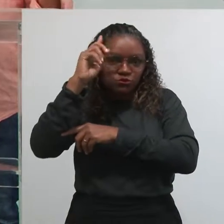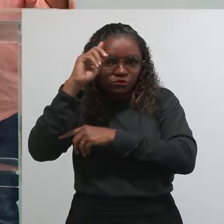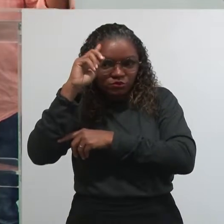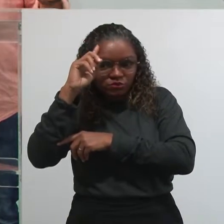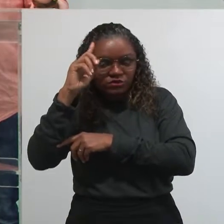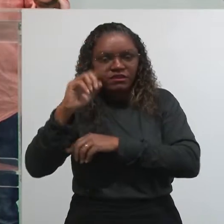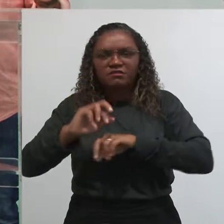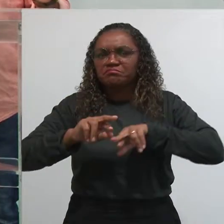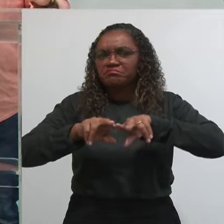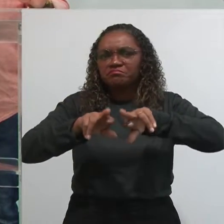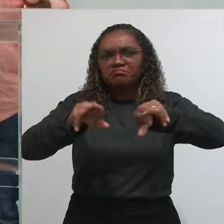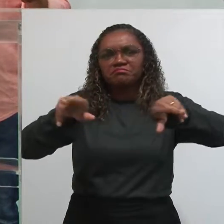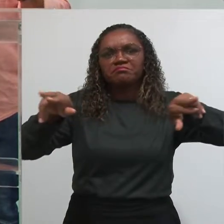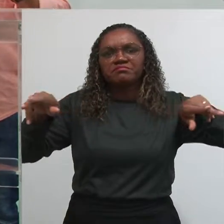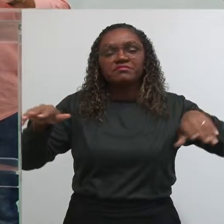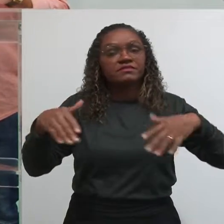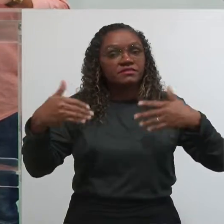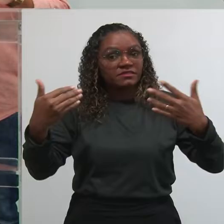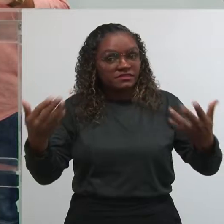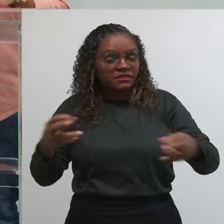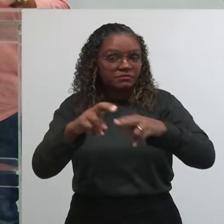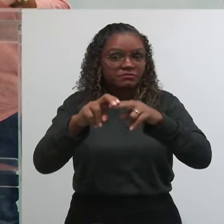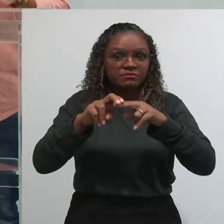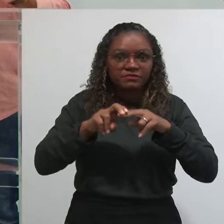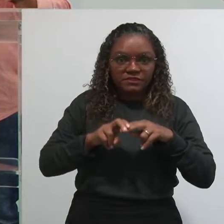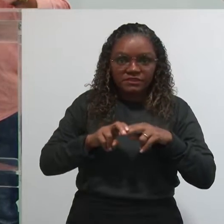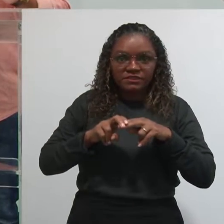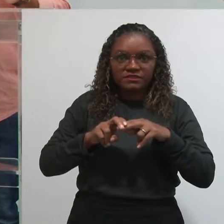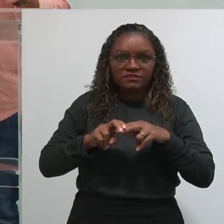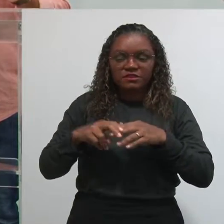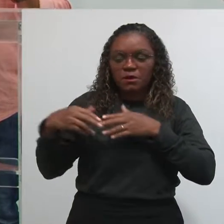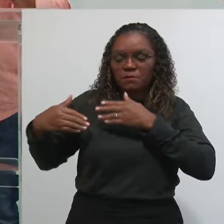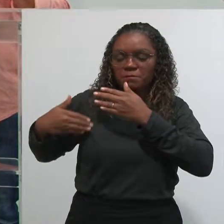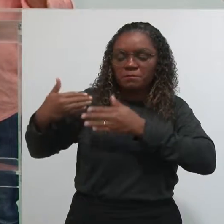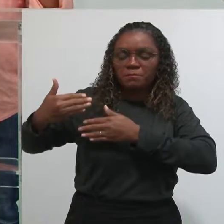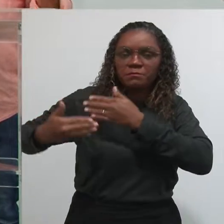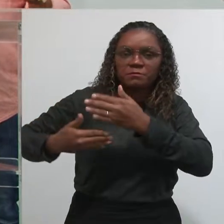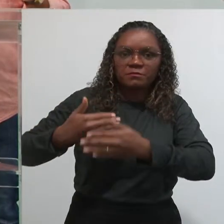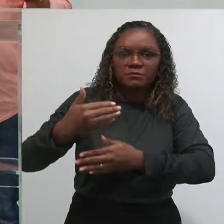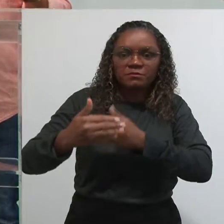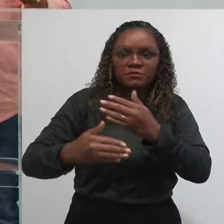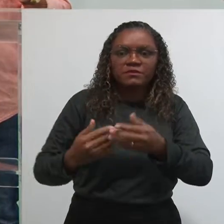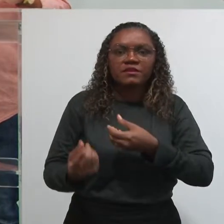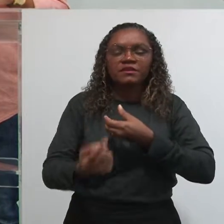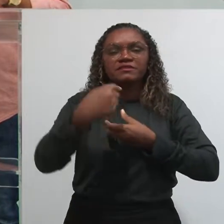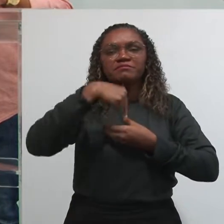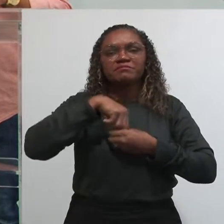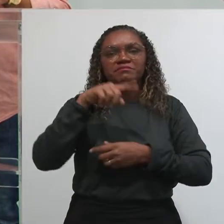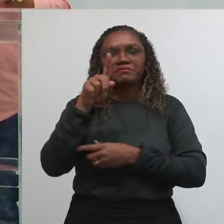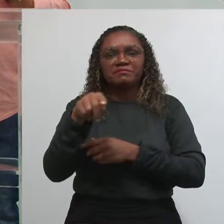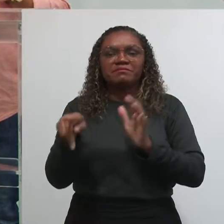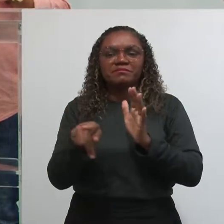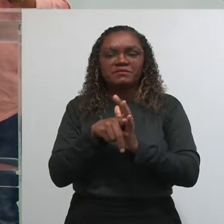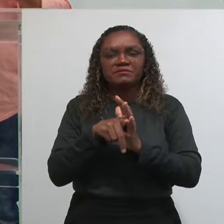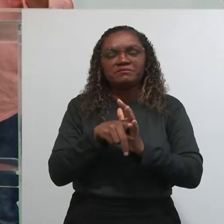maneira diversa, certo? Então, esse ciclo, ele é subjetivo, tá? Ele não